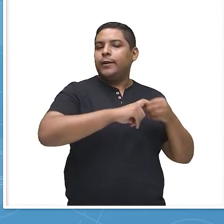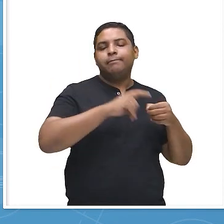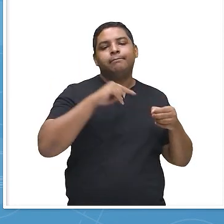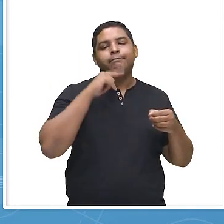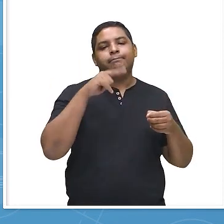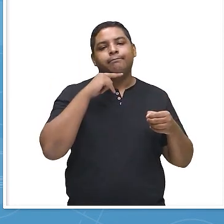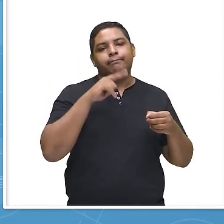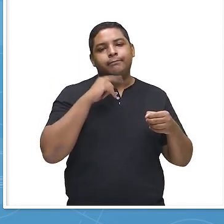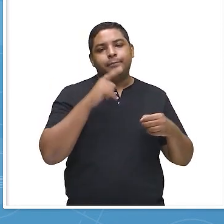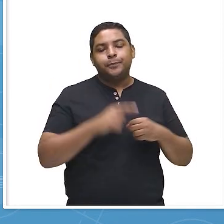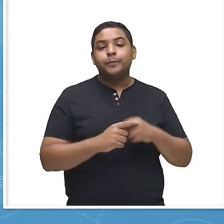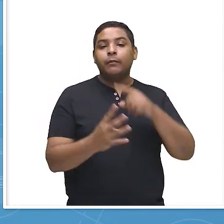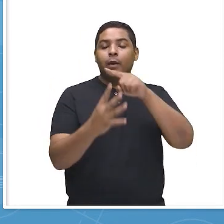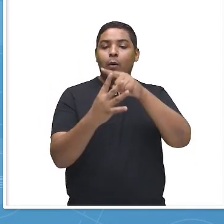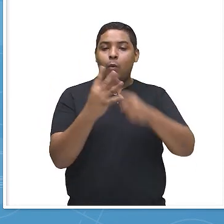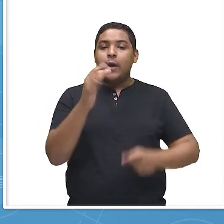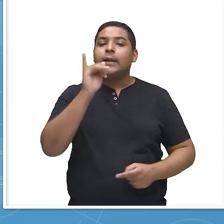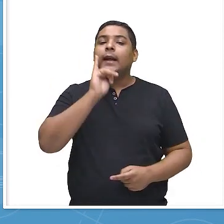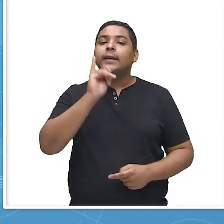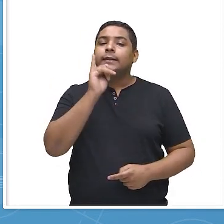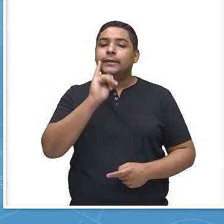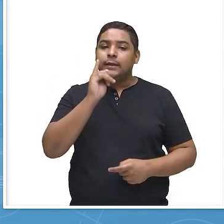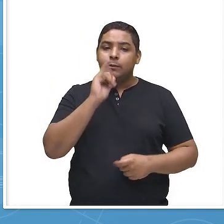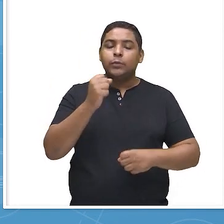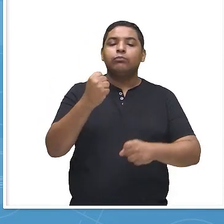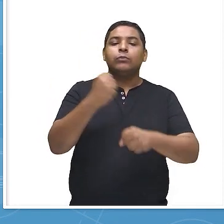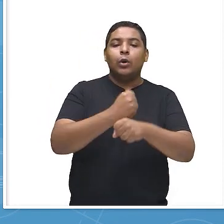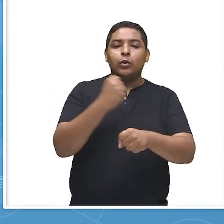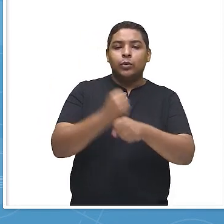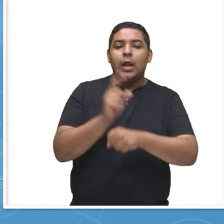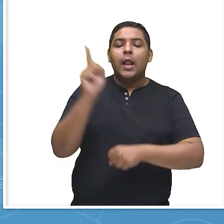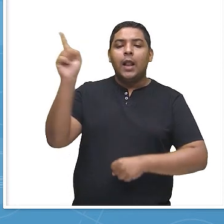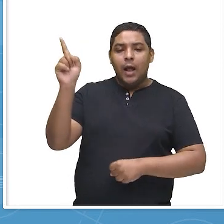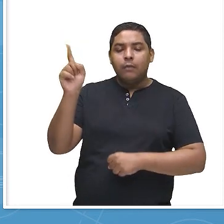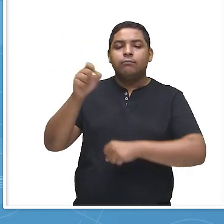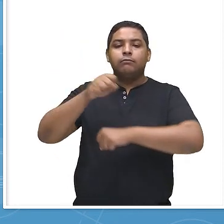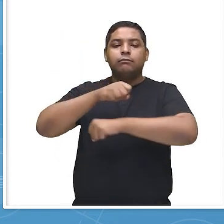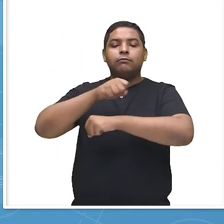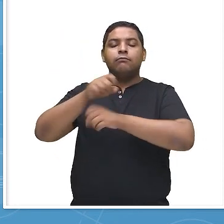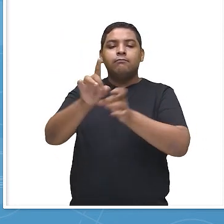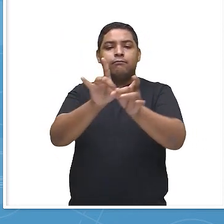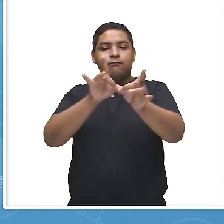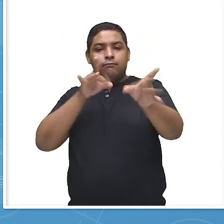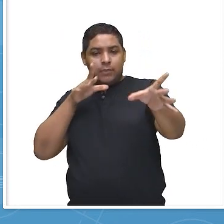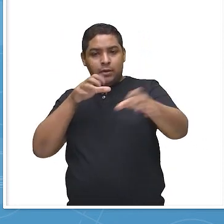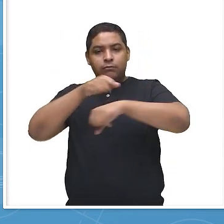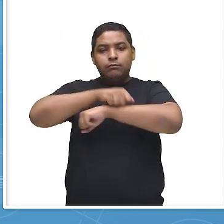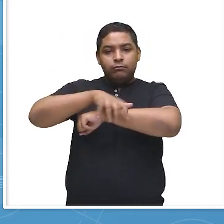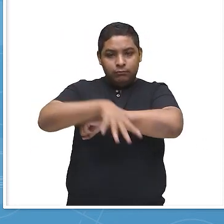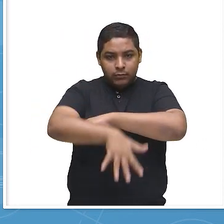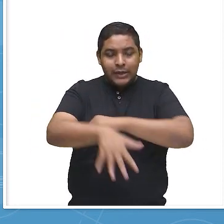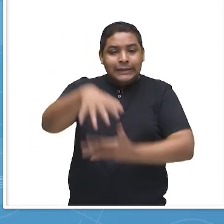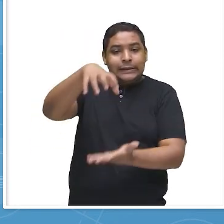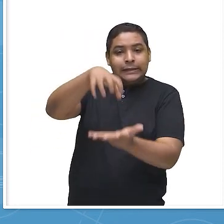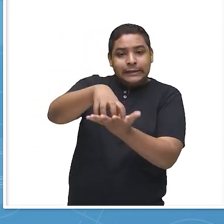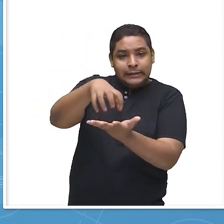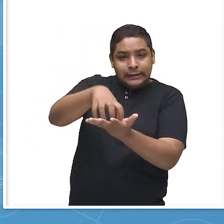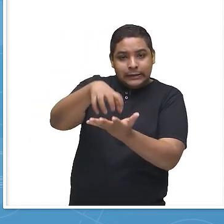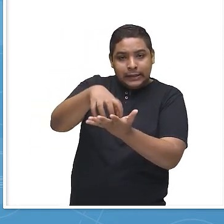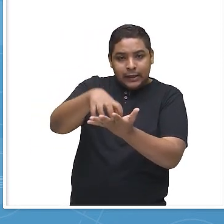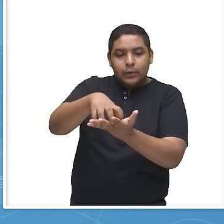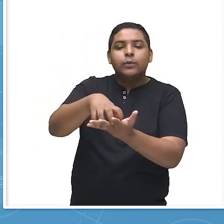construção. Lá em Presidente Figueiredo, essa construção fica bem no centro da cidade, lá de Figueiredo,